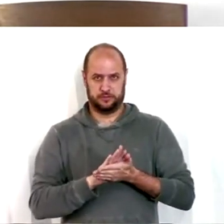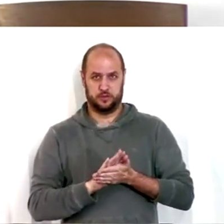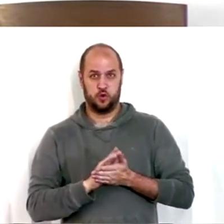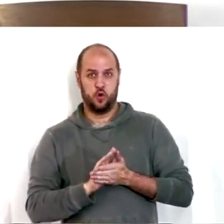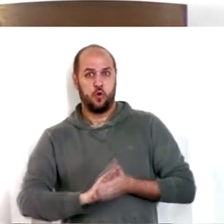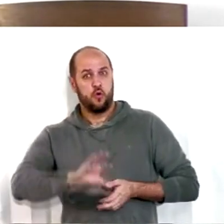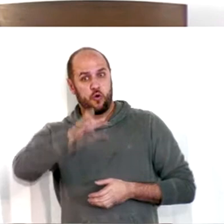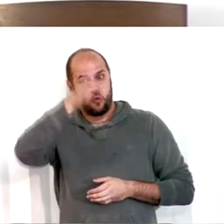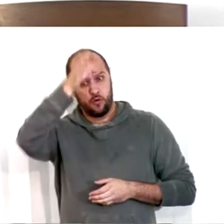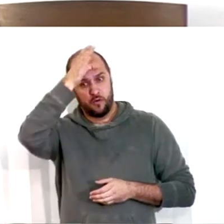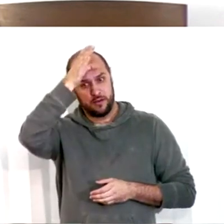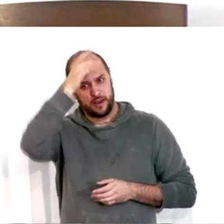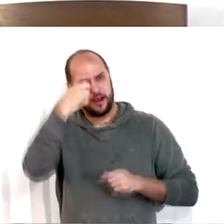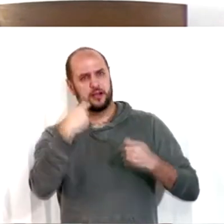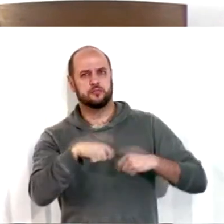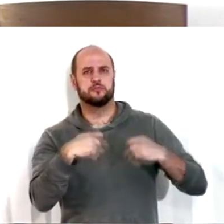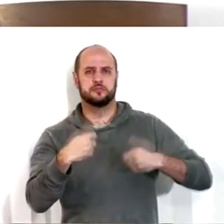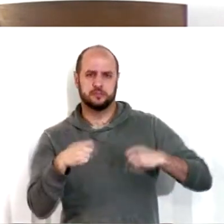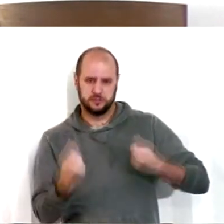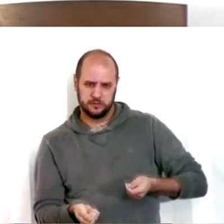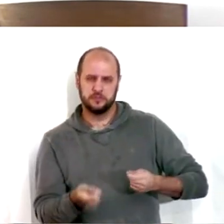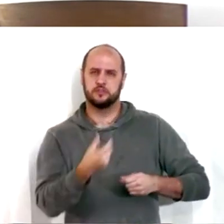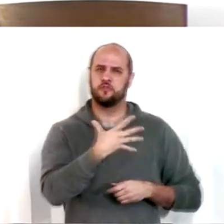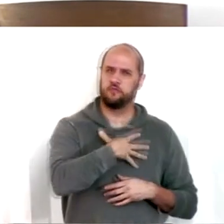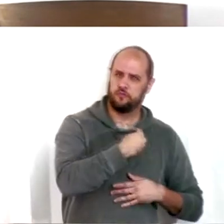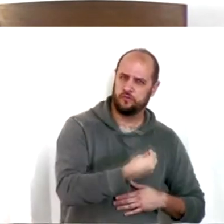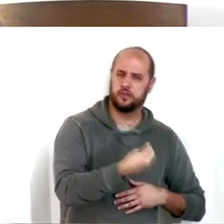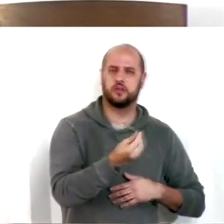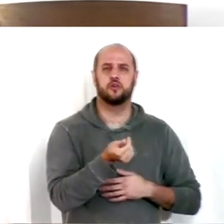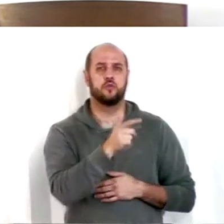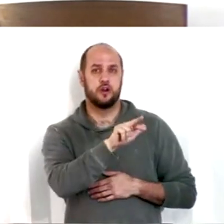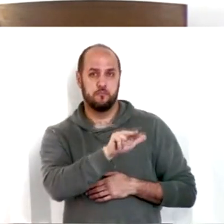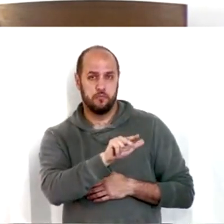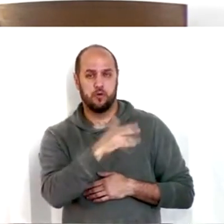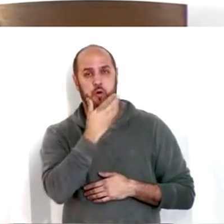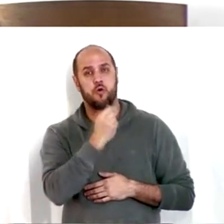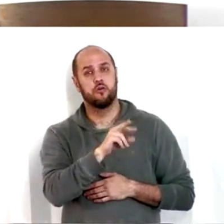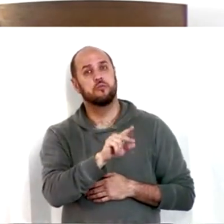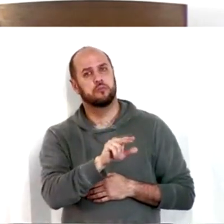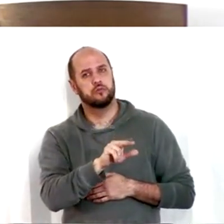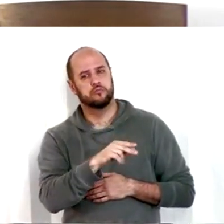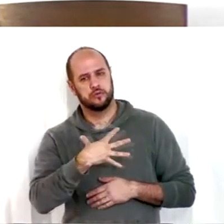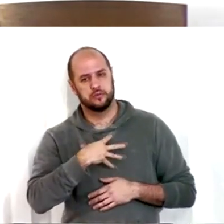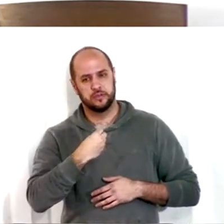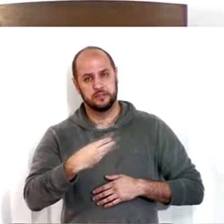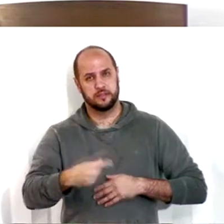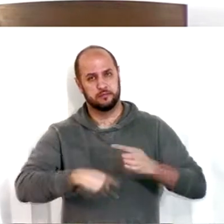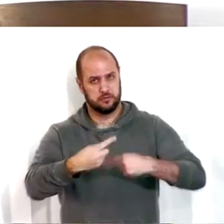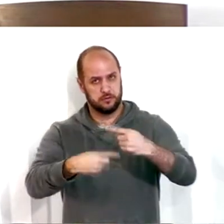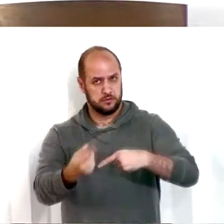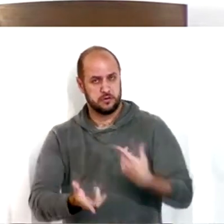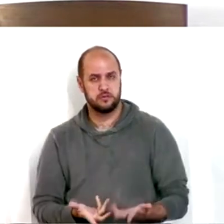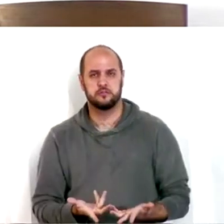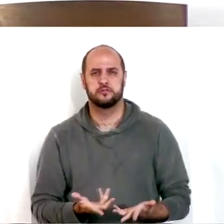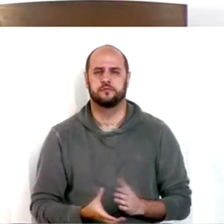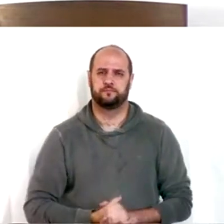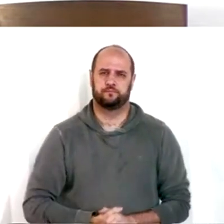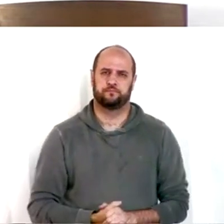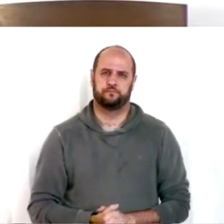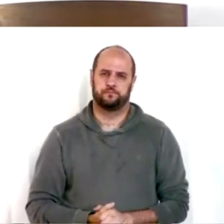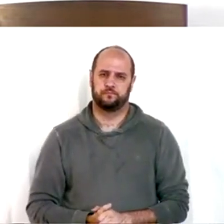da viúva, deveria prover um filho para o seu irmão ou para a descendência do seu irmão que havia